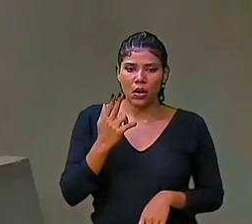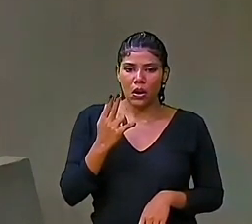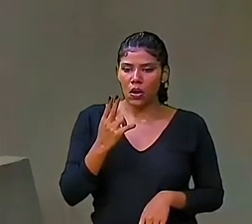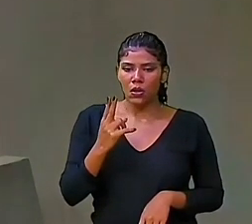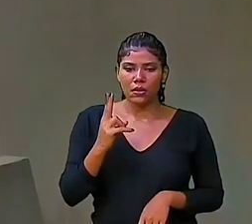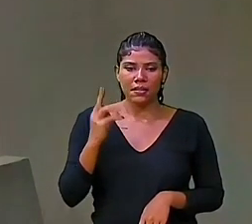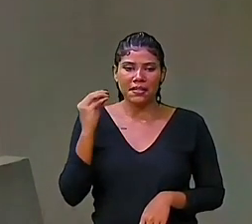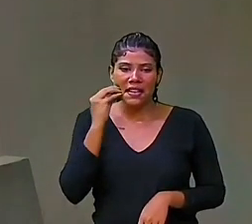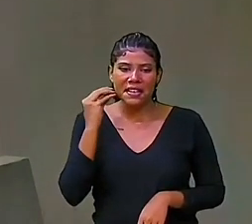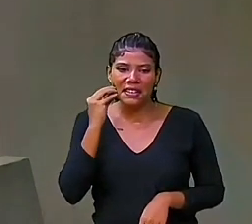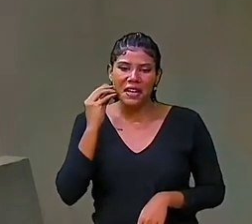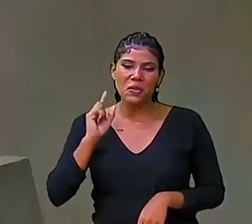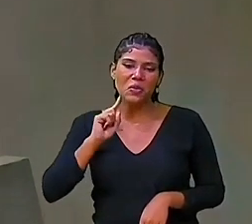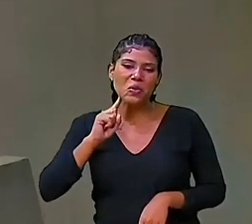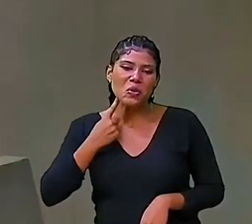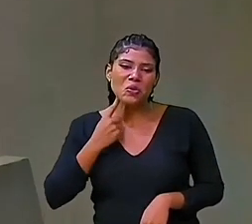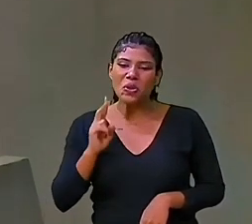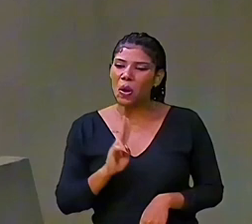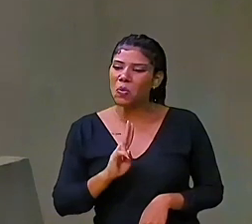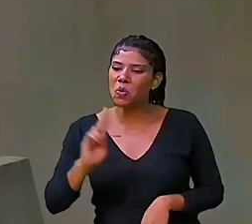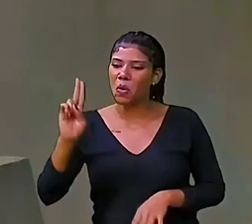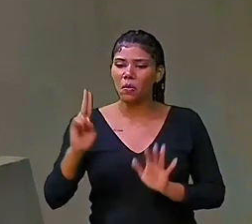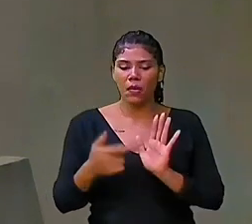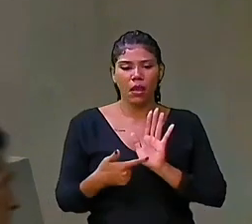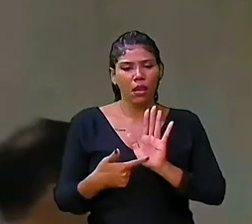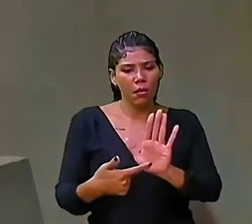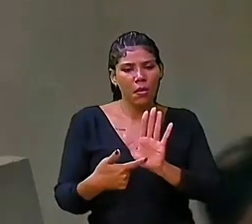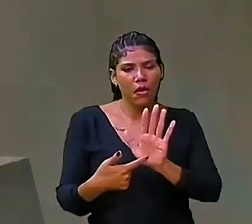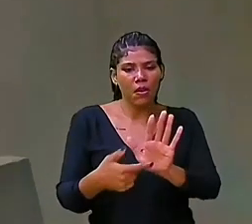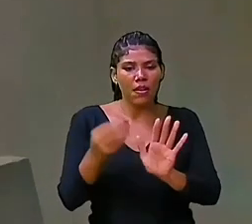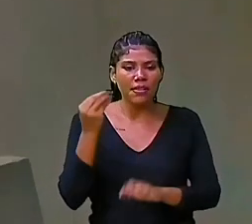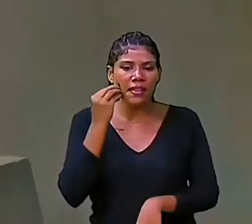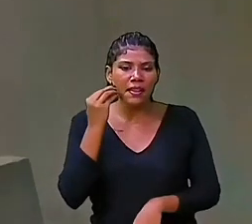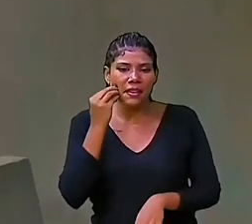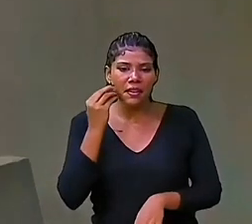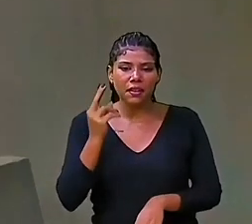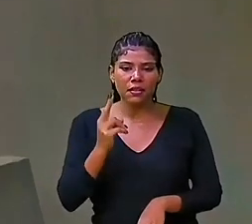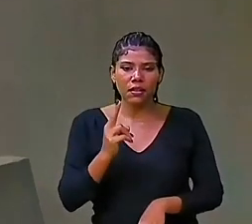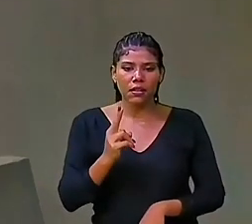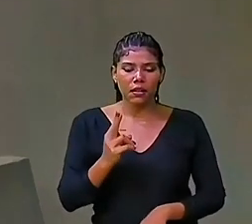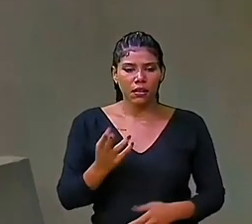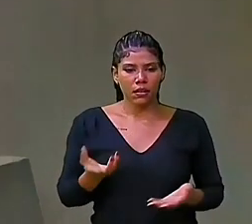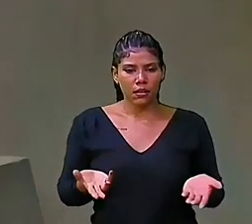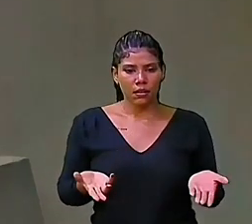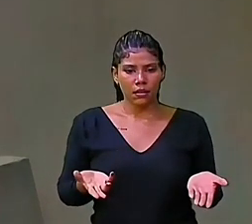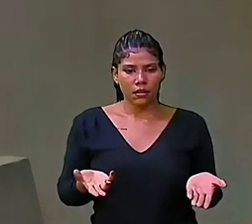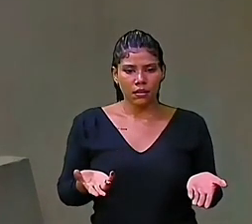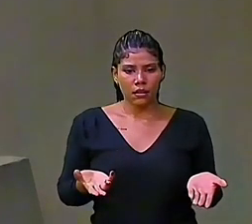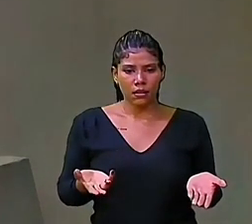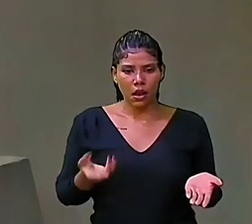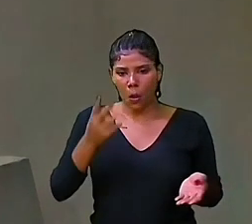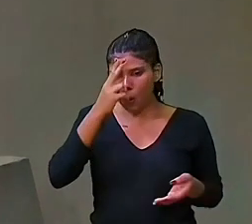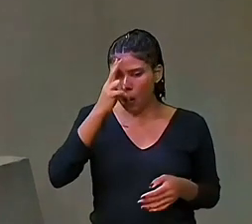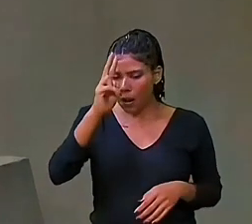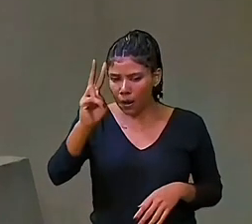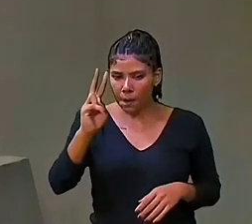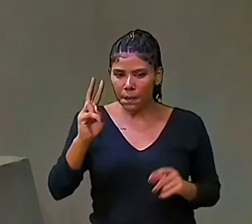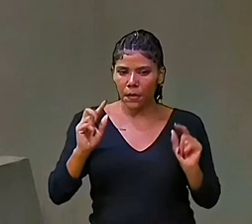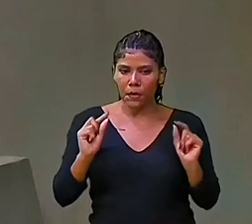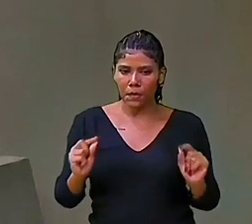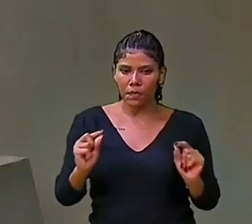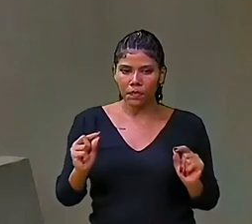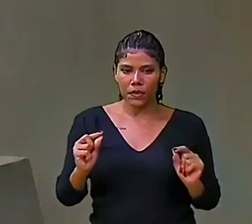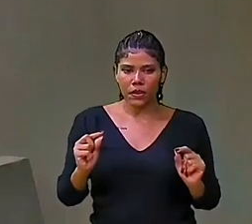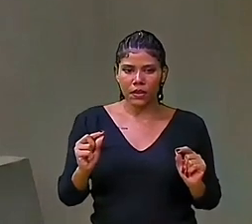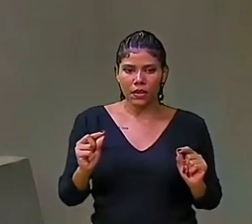é covardia, destrói a imagem da pessoa, quer destruir a imagem dela. Eu me lembro, inclusive, eu